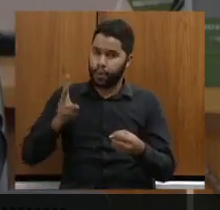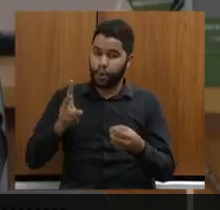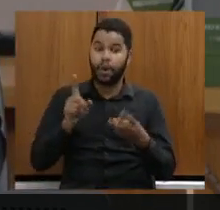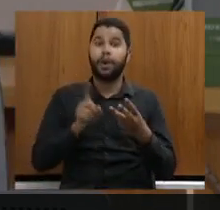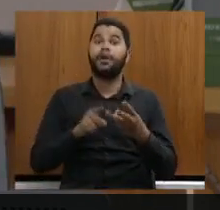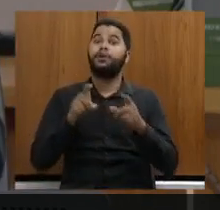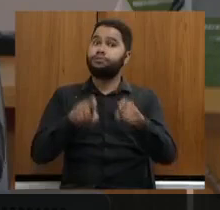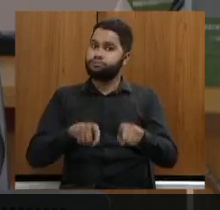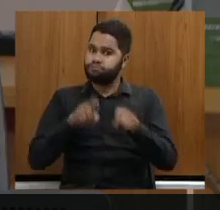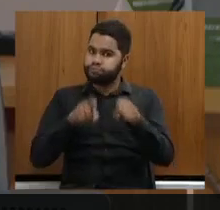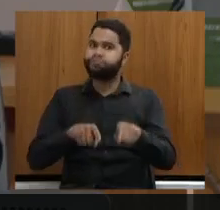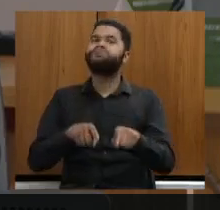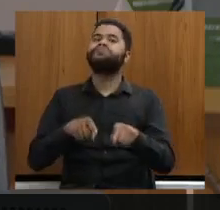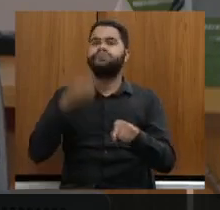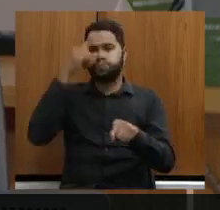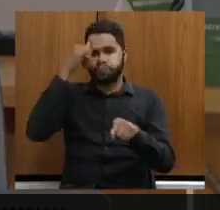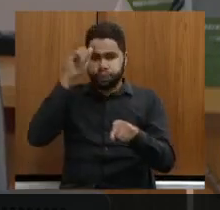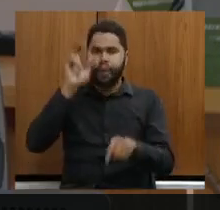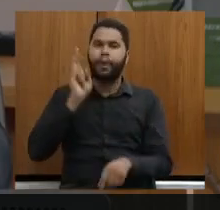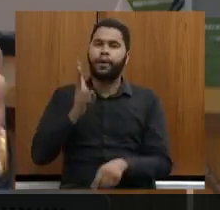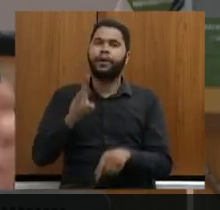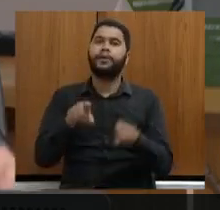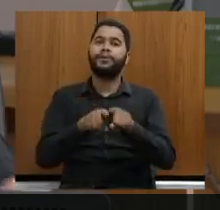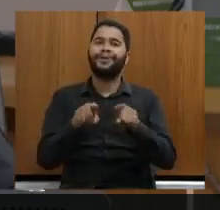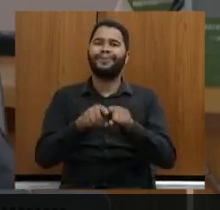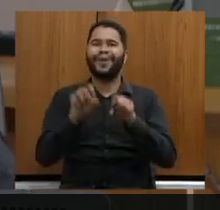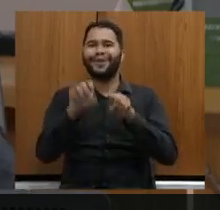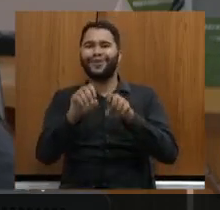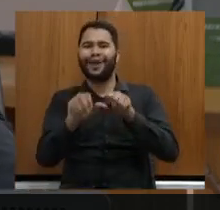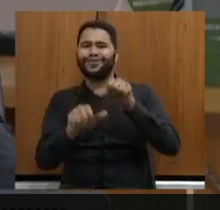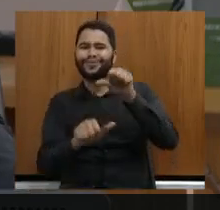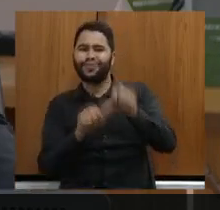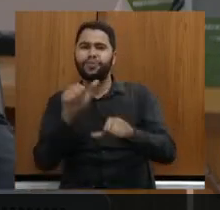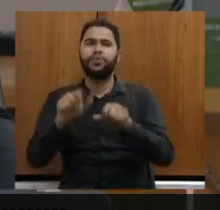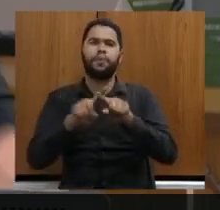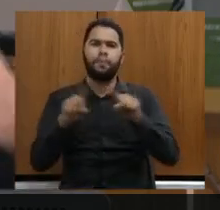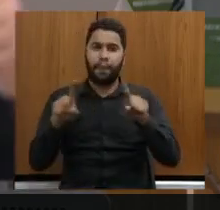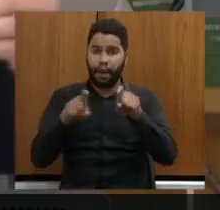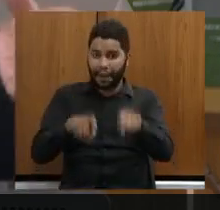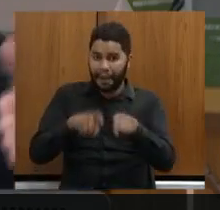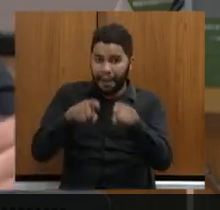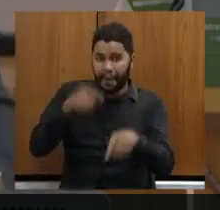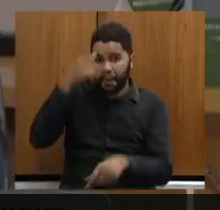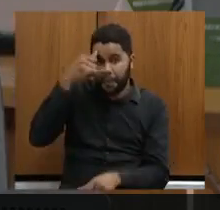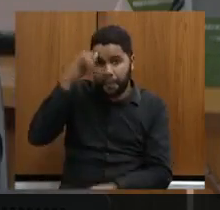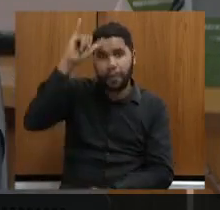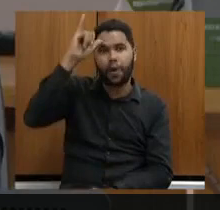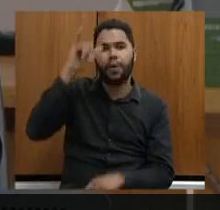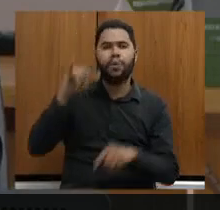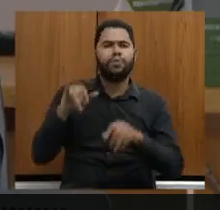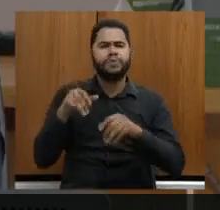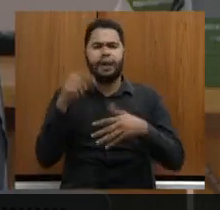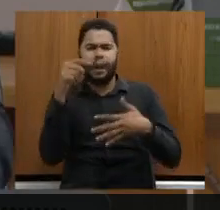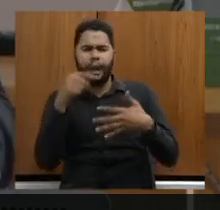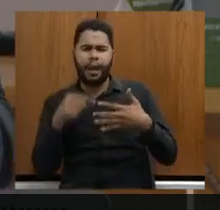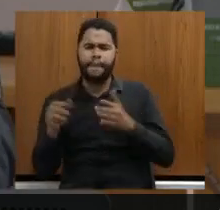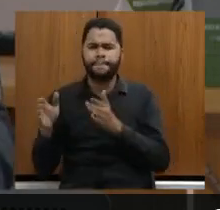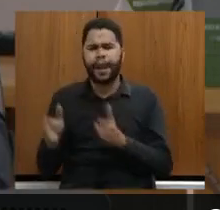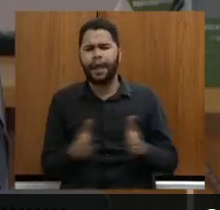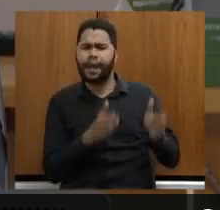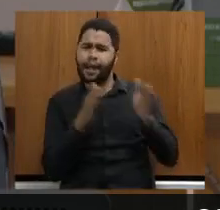a agropecuária até parcialmente a educação teve que se Reinventar mas agropecuária toda a cadeia produtiva